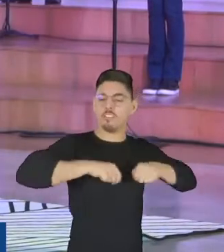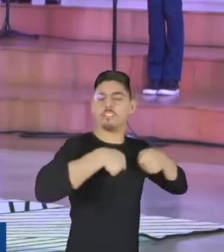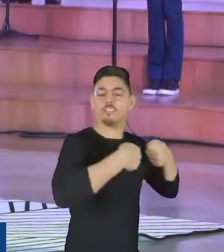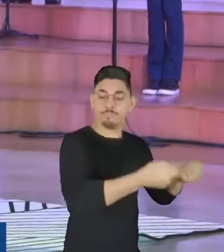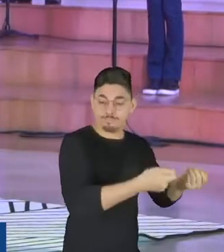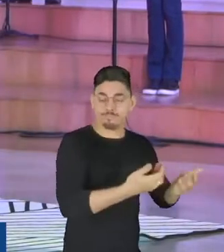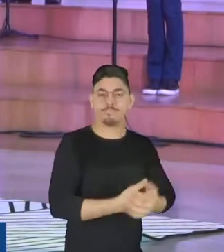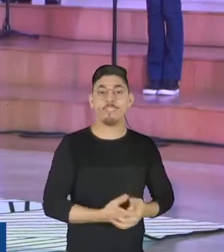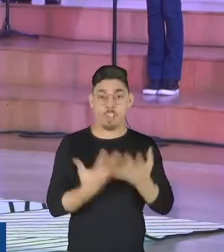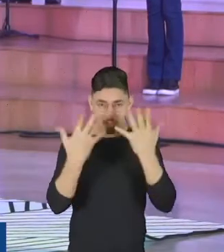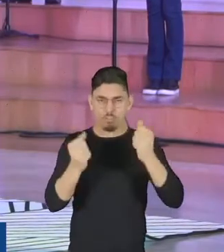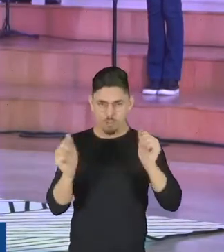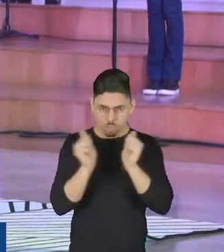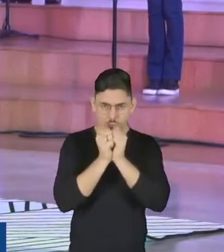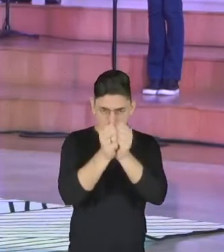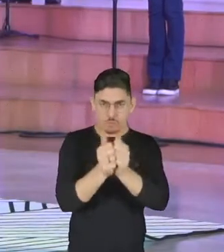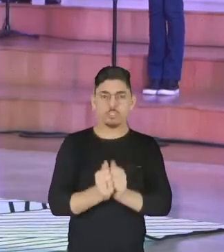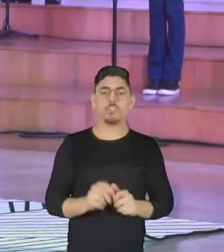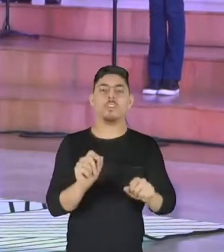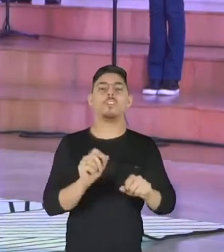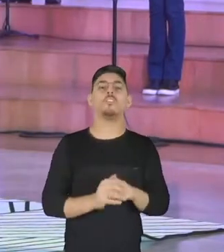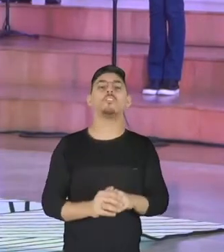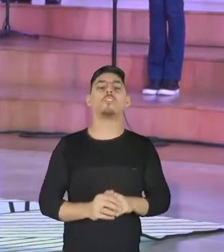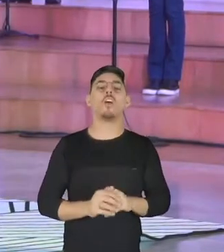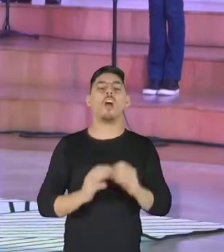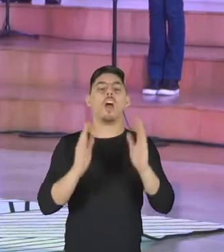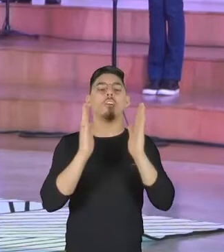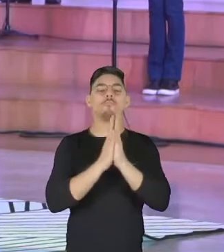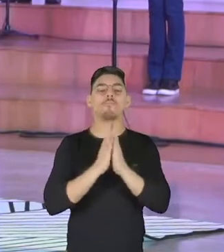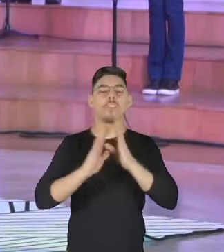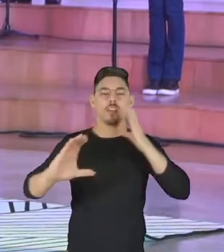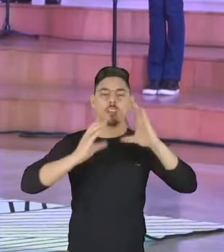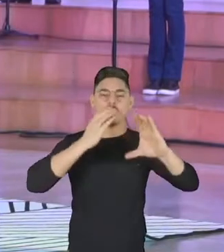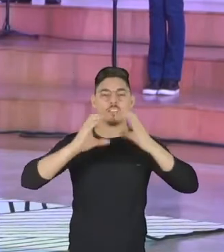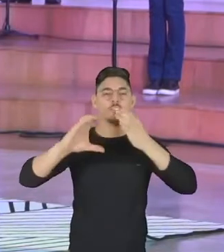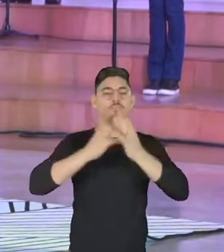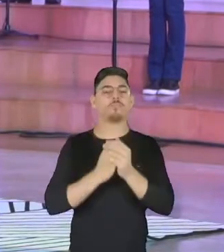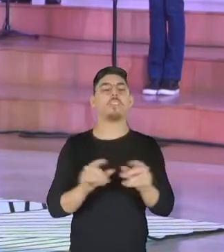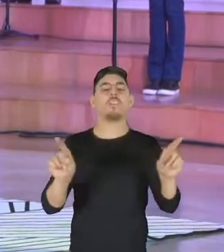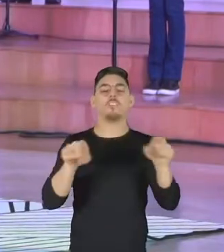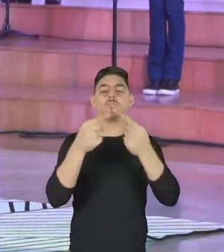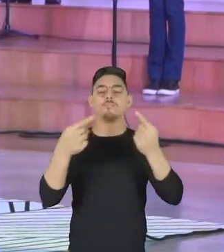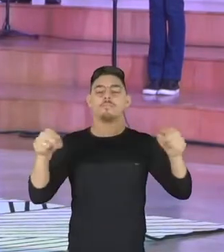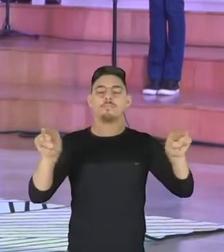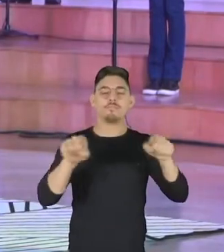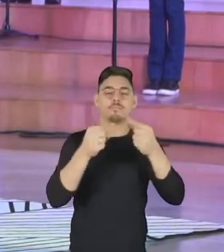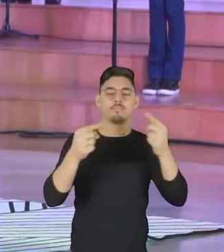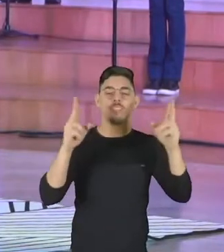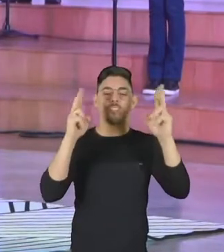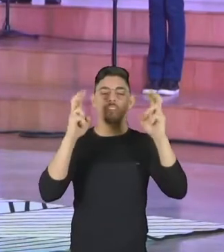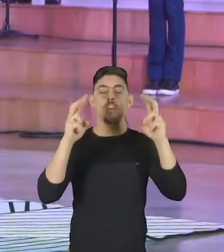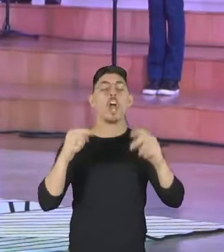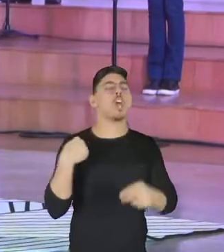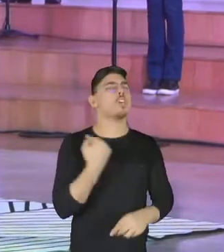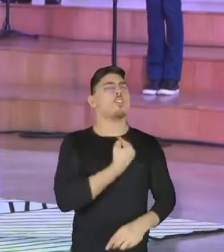juntos, enquanto louvamos ao Senhor com as nossas finanças, cantar o belíssimo cântico Nosso Deus.